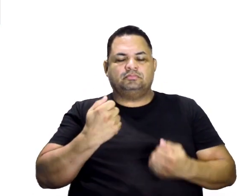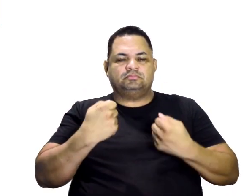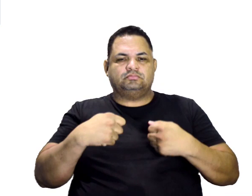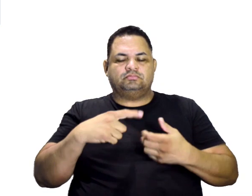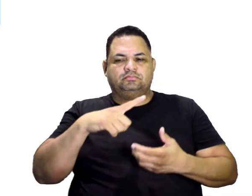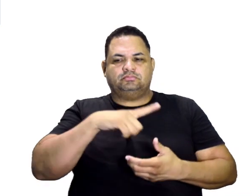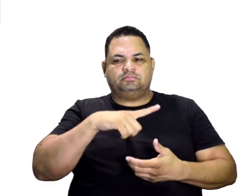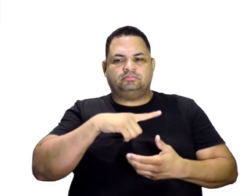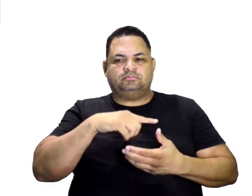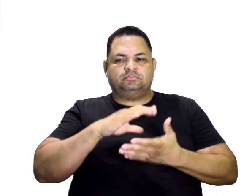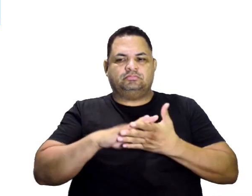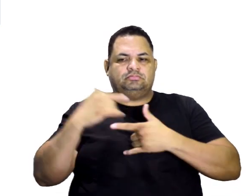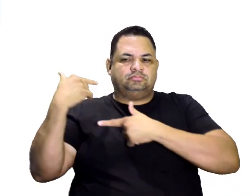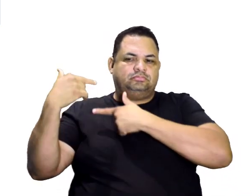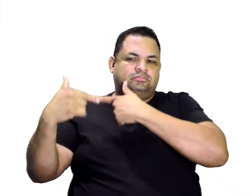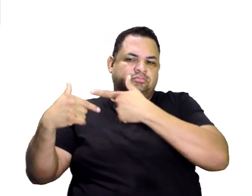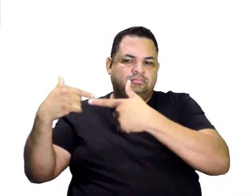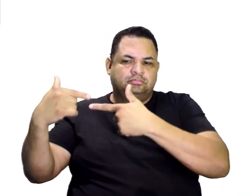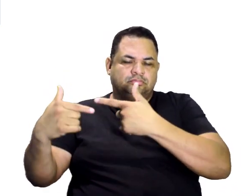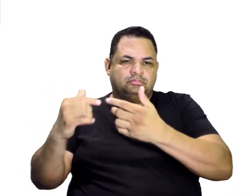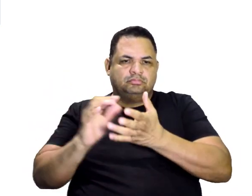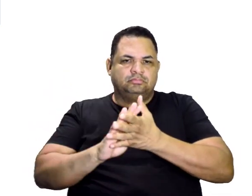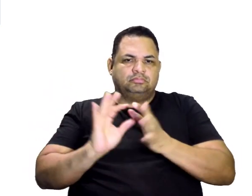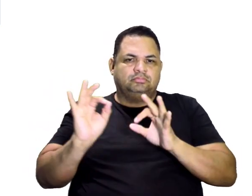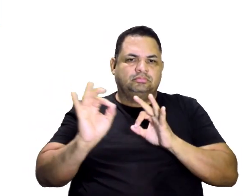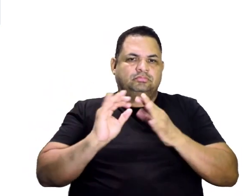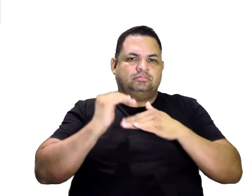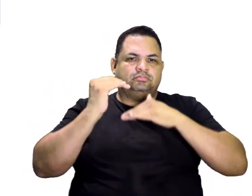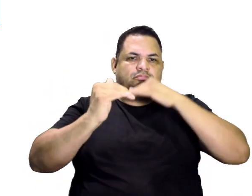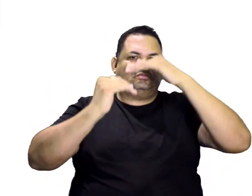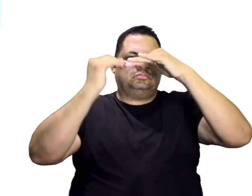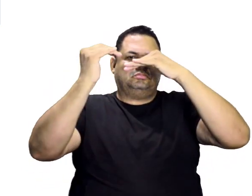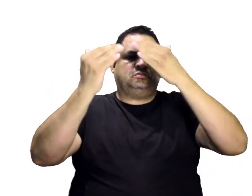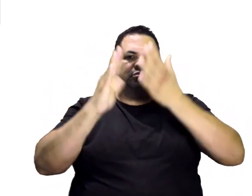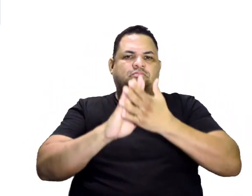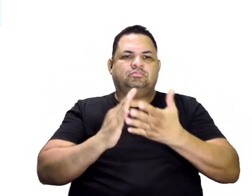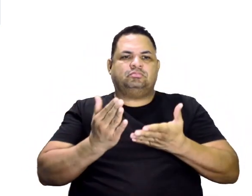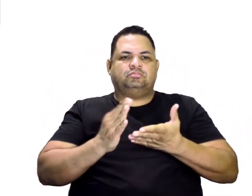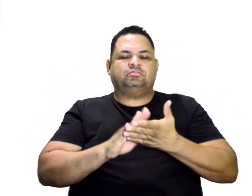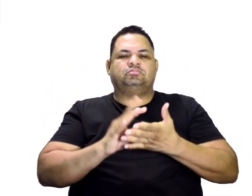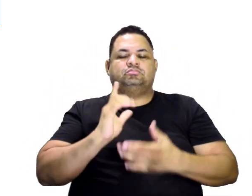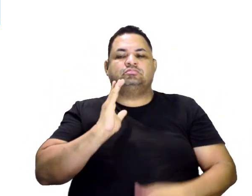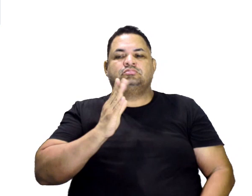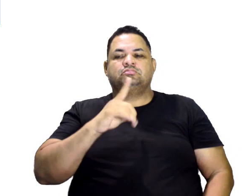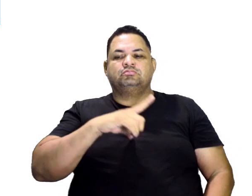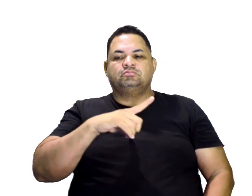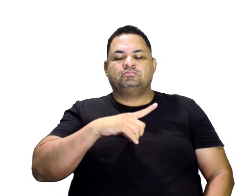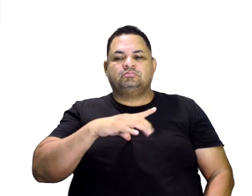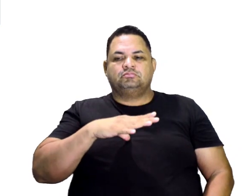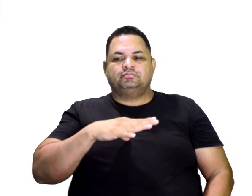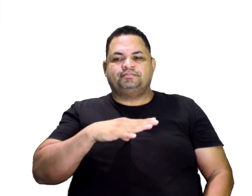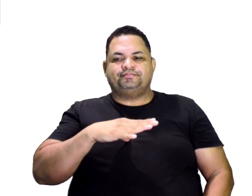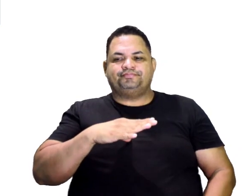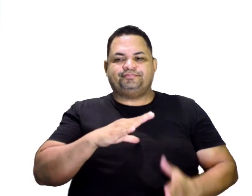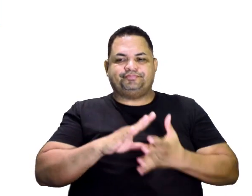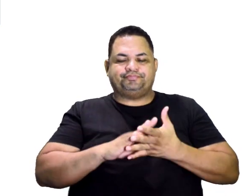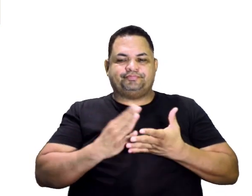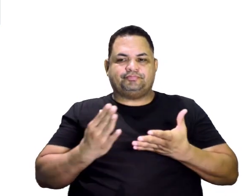pode-se ter aqui uma tradicionalidade e o desenvolvimento aqui já contempla uma